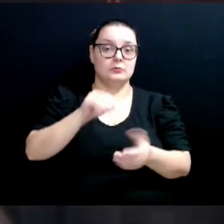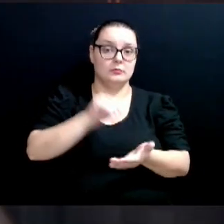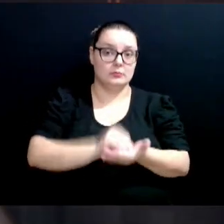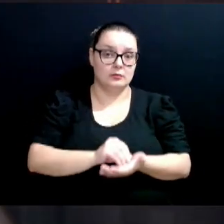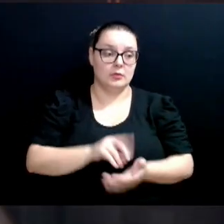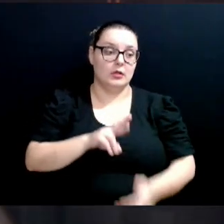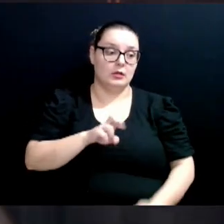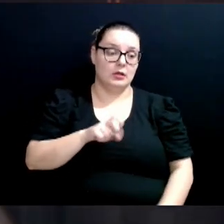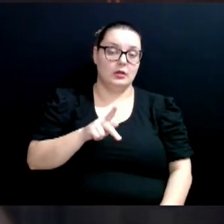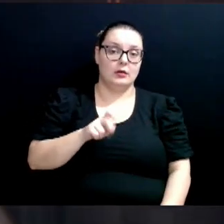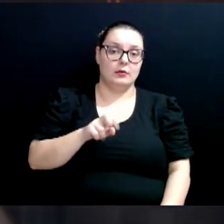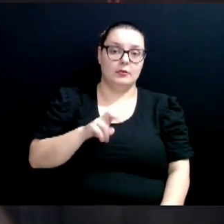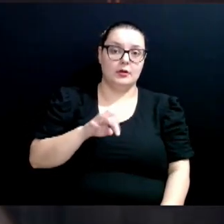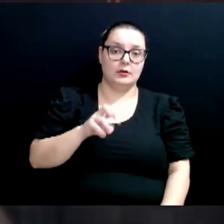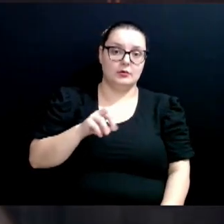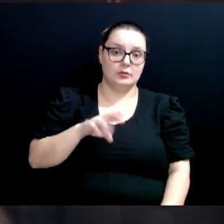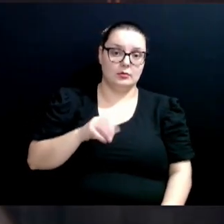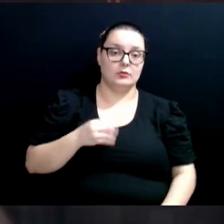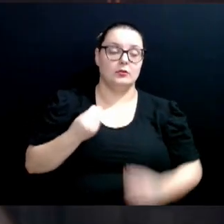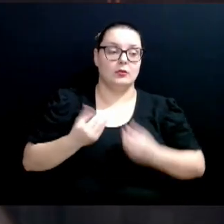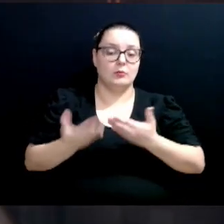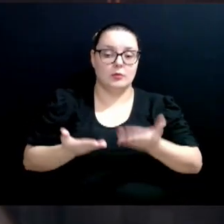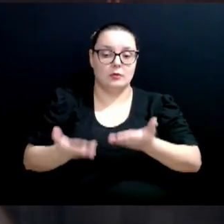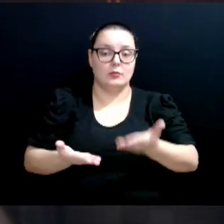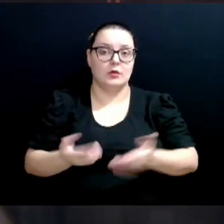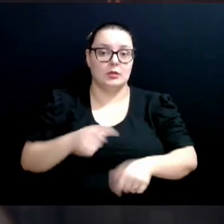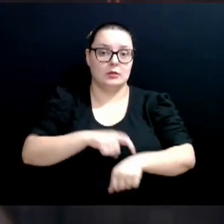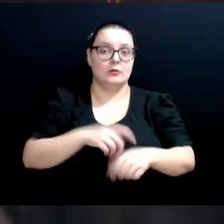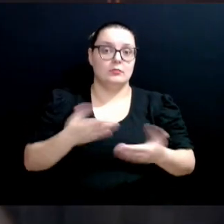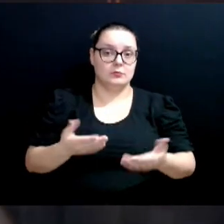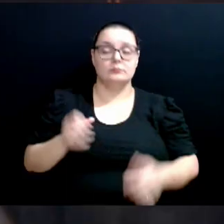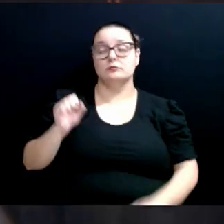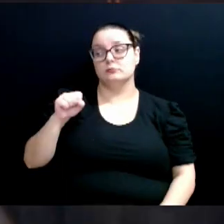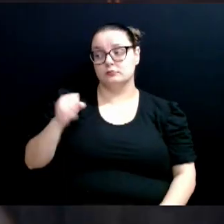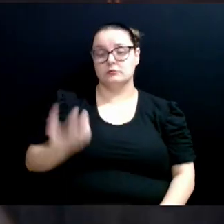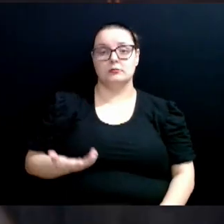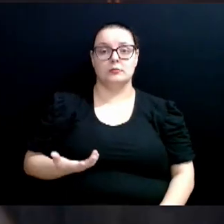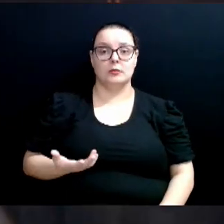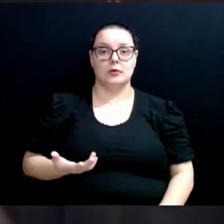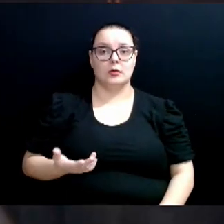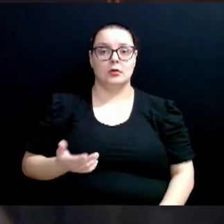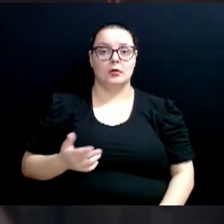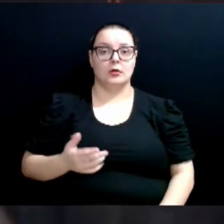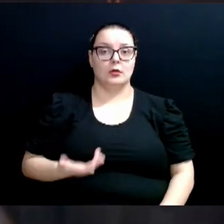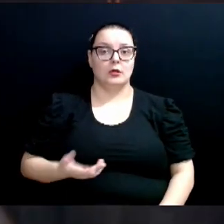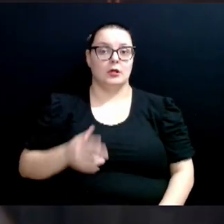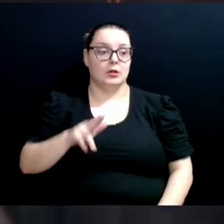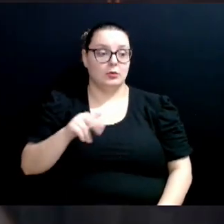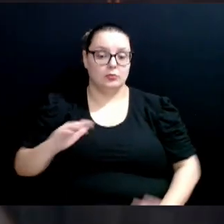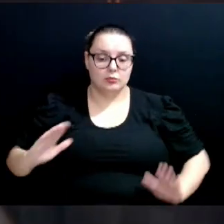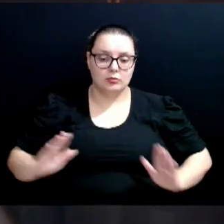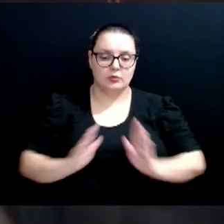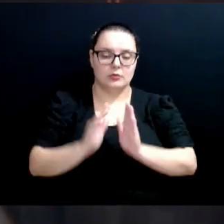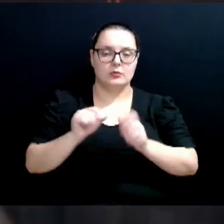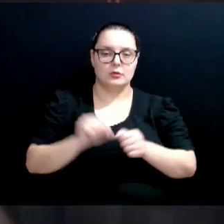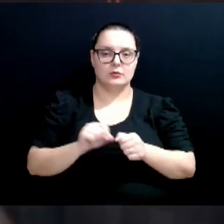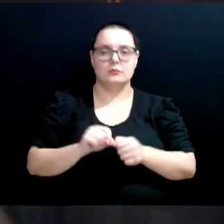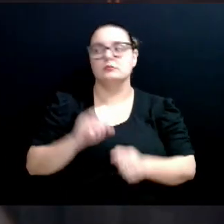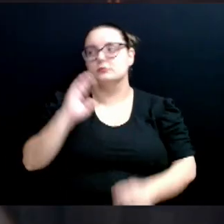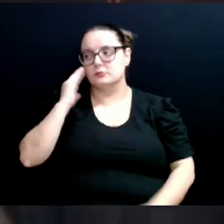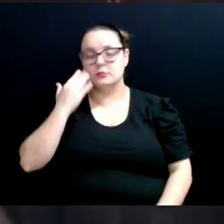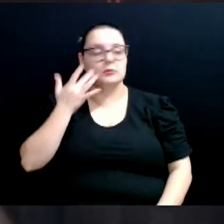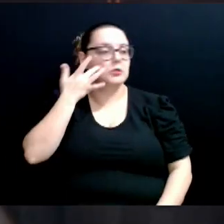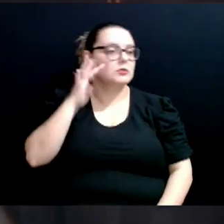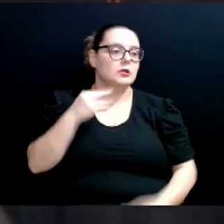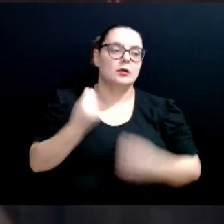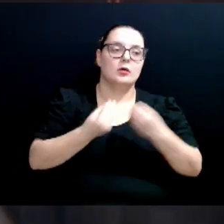eu manejo aquela situação, né. Uhum, Então como eu nunca, às vezes, fiz um enfrentamento, né, entendi. não sei como dizer, não sei como